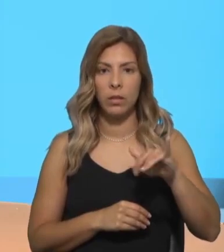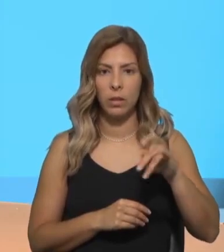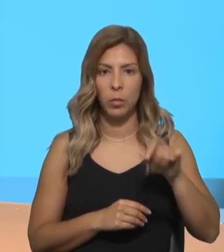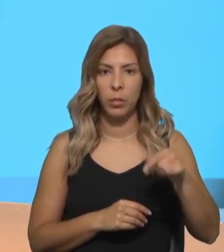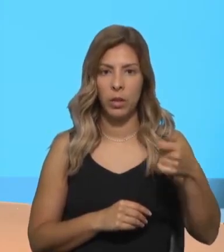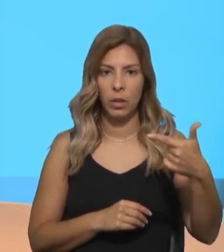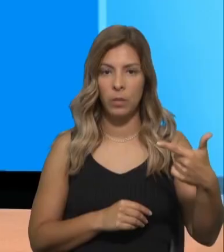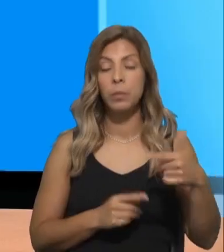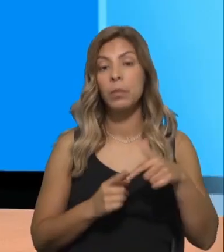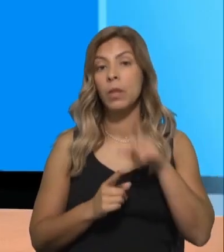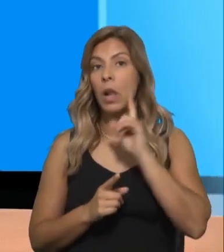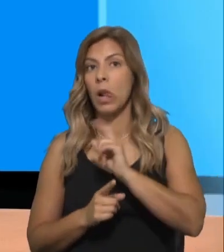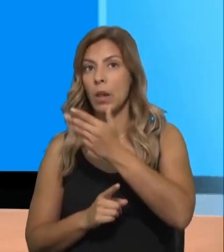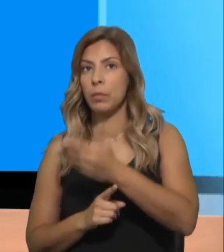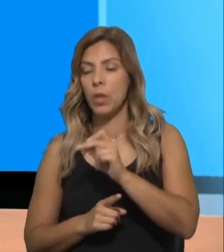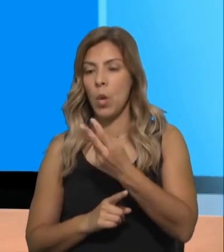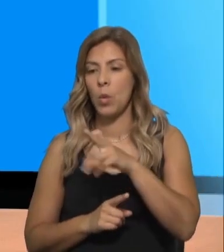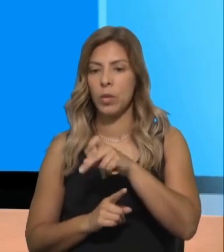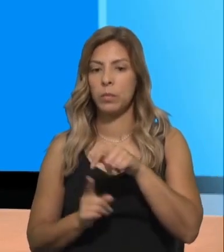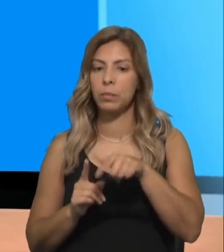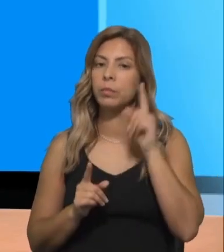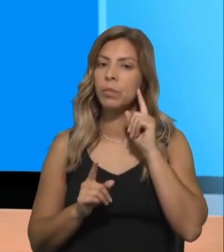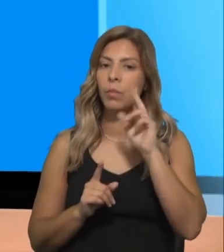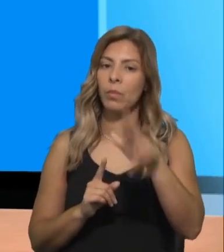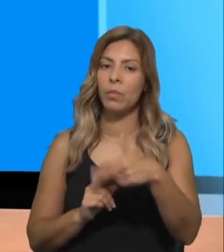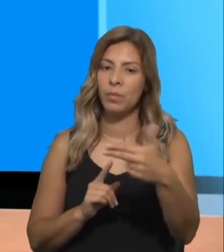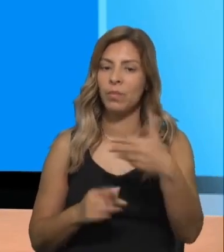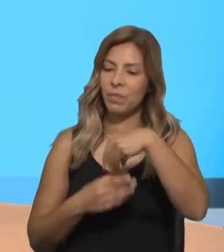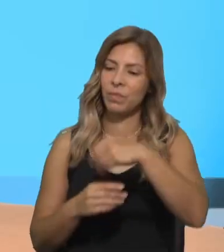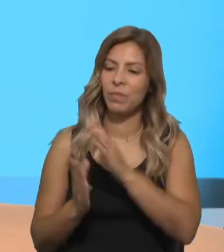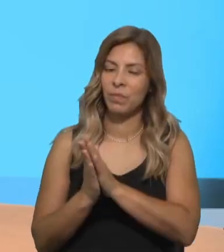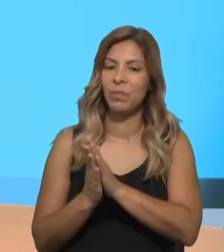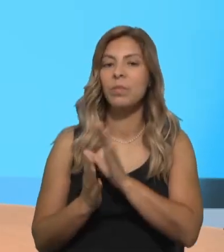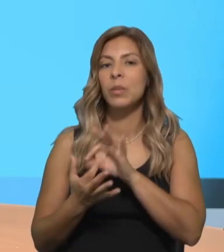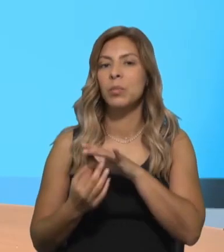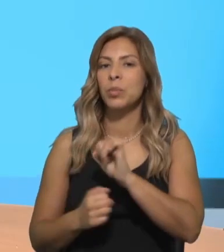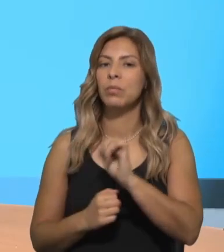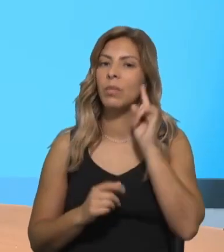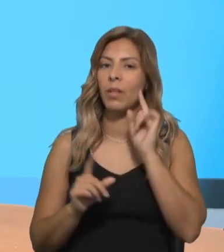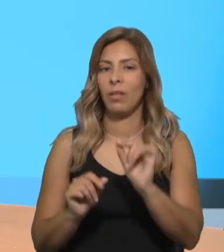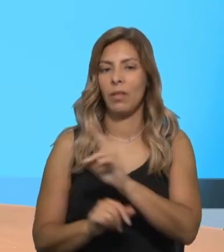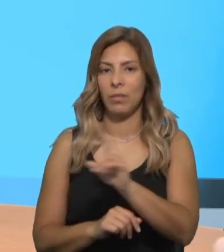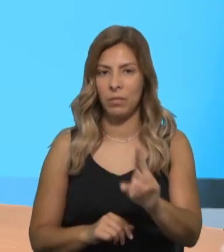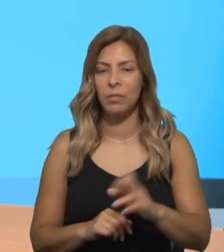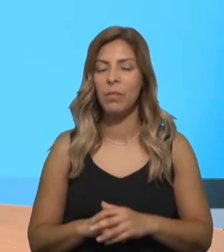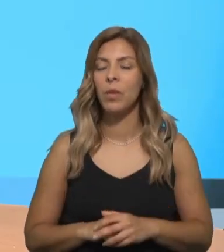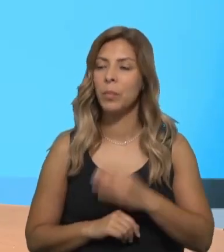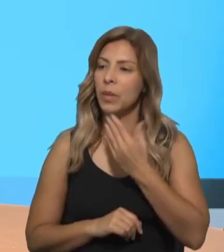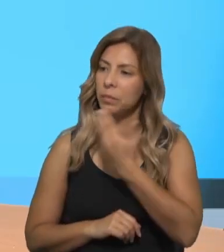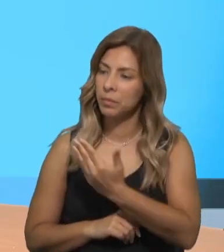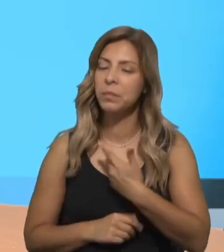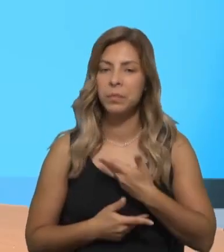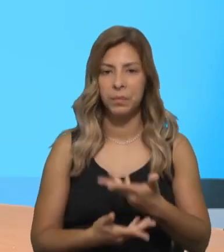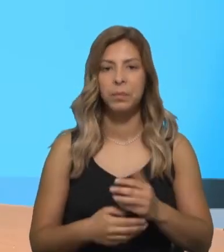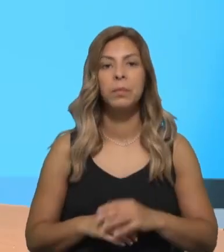Conversamos agora com Áurea Miguel, vaticanista da Rádio Renascença. Olá, Áurea. Olá, é um prazer ter-te aqui. Obrigada pela tua presença. Vamos a esse